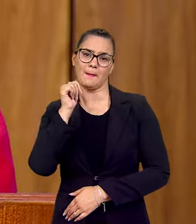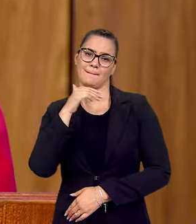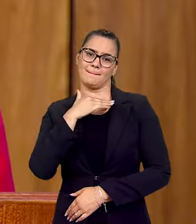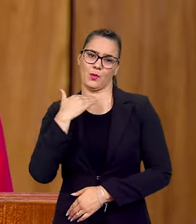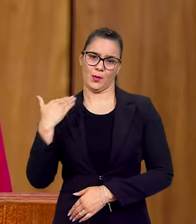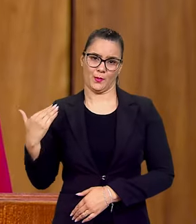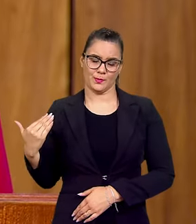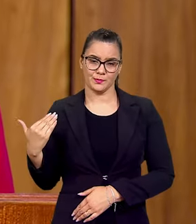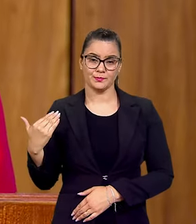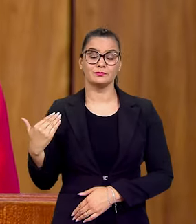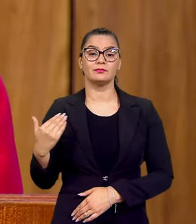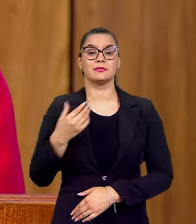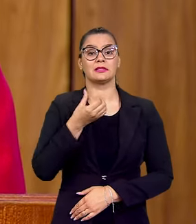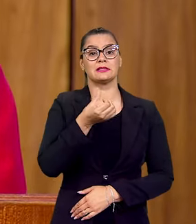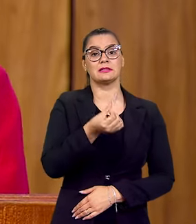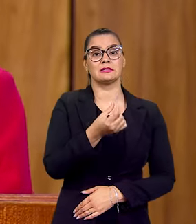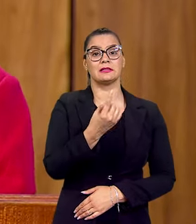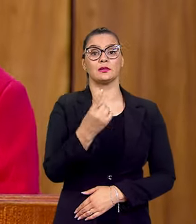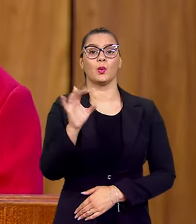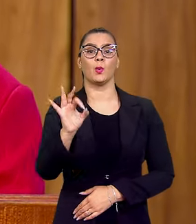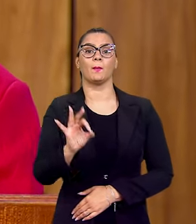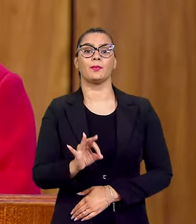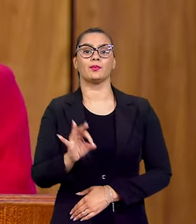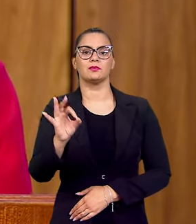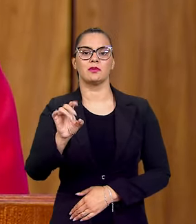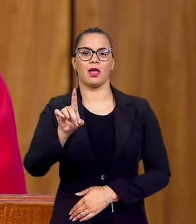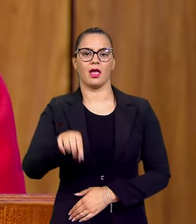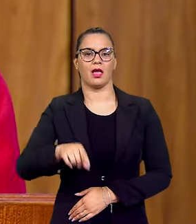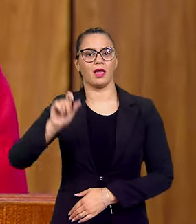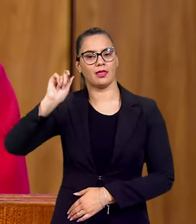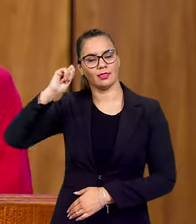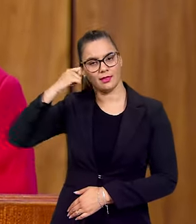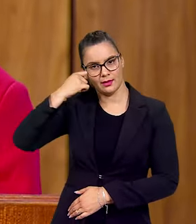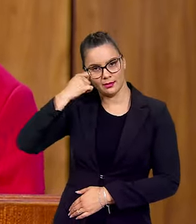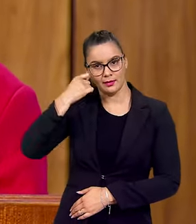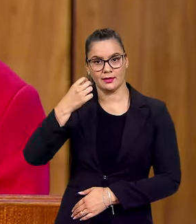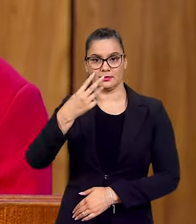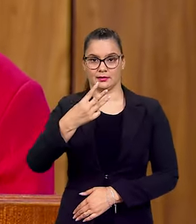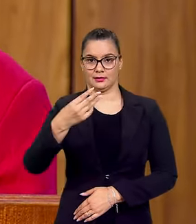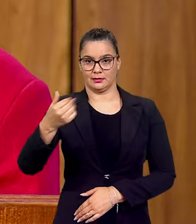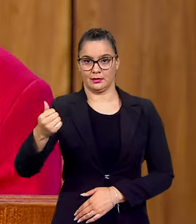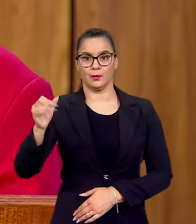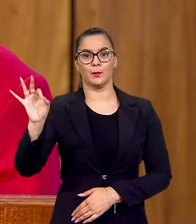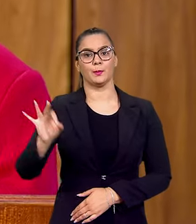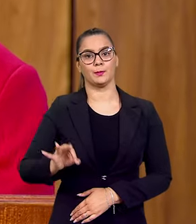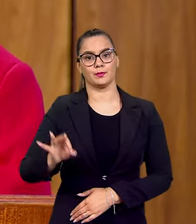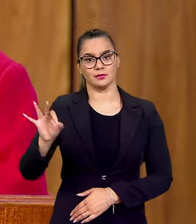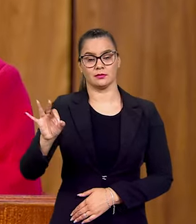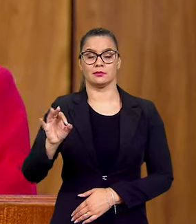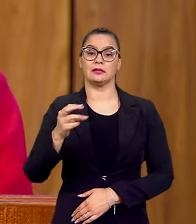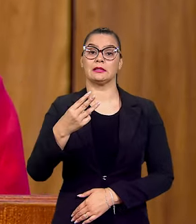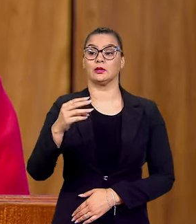1.437 mulheres assassinadas, sendo 61% eram negras e